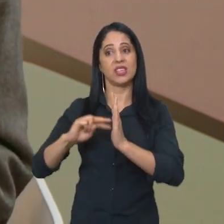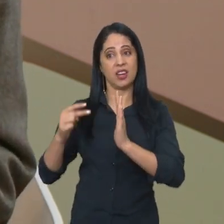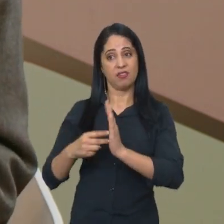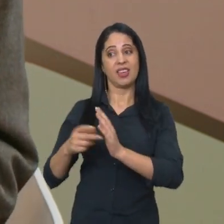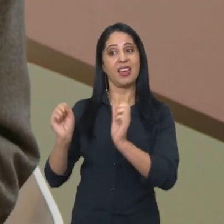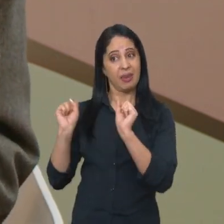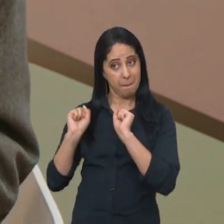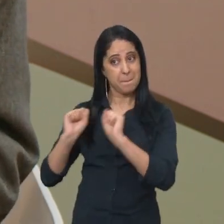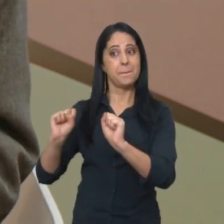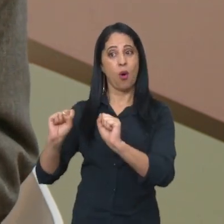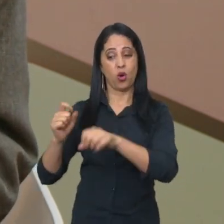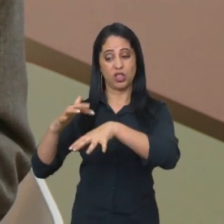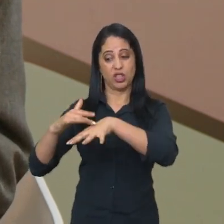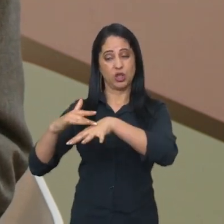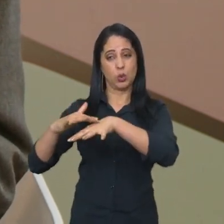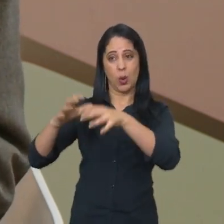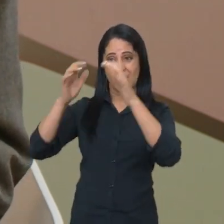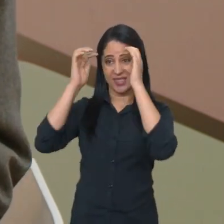maior.